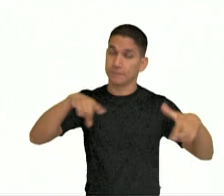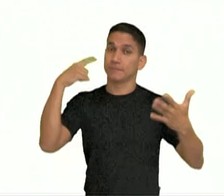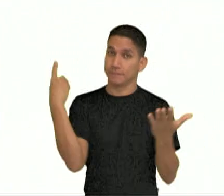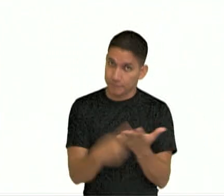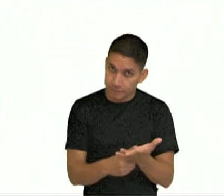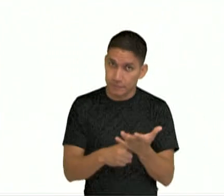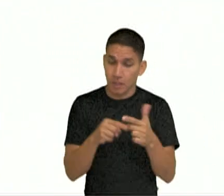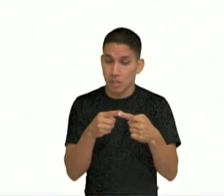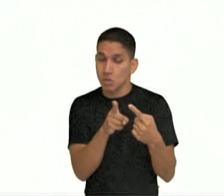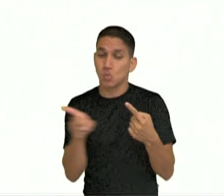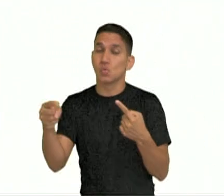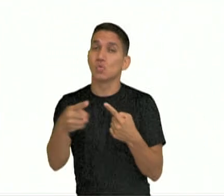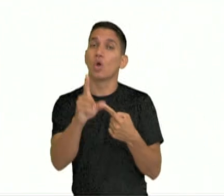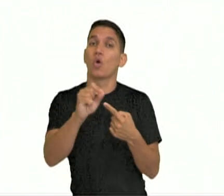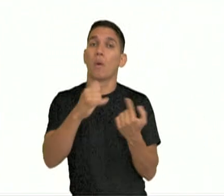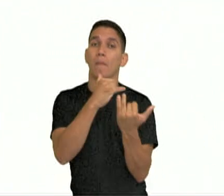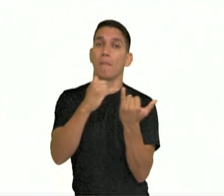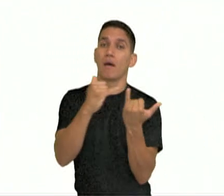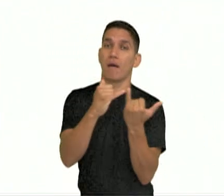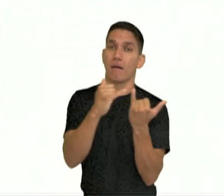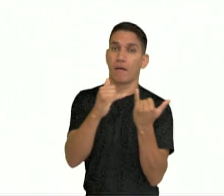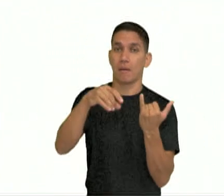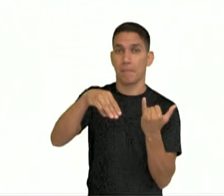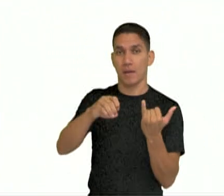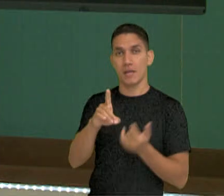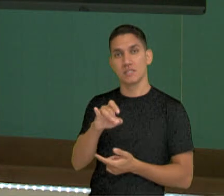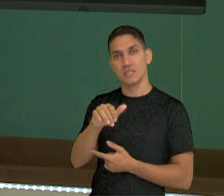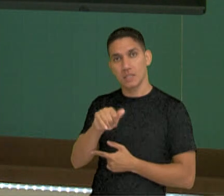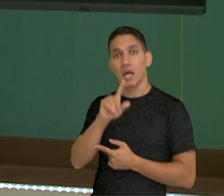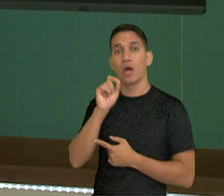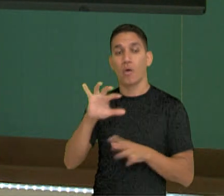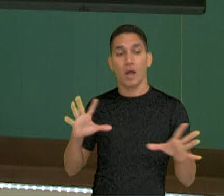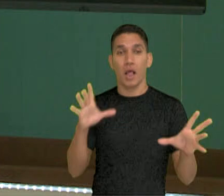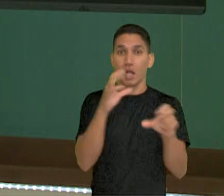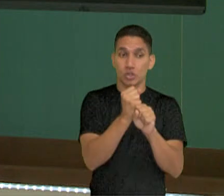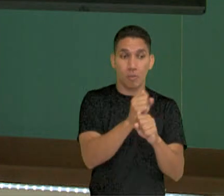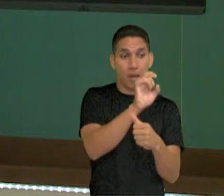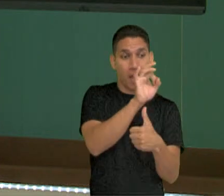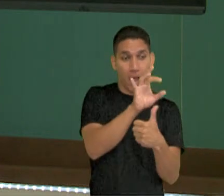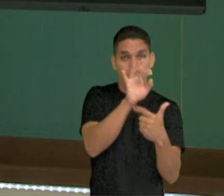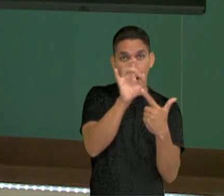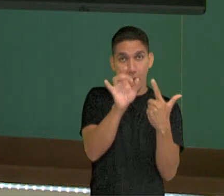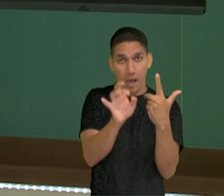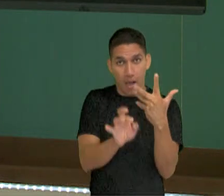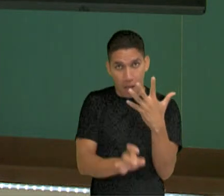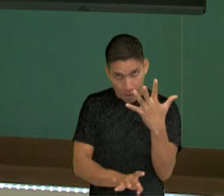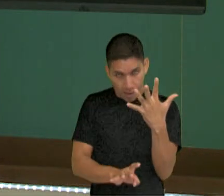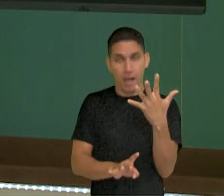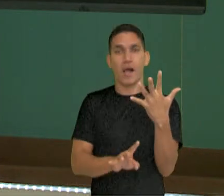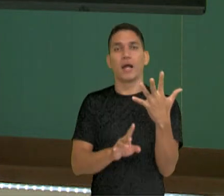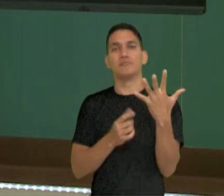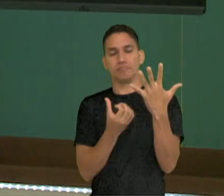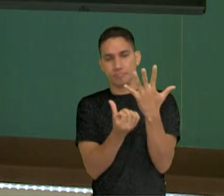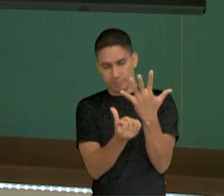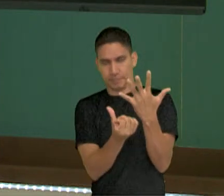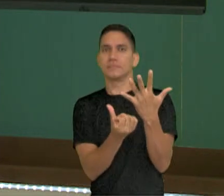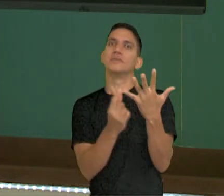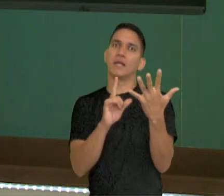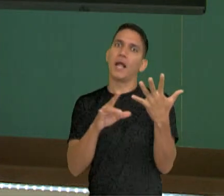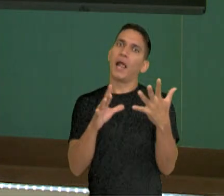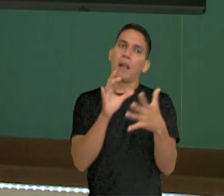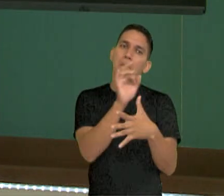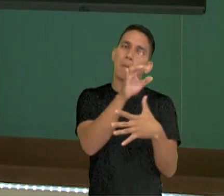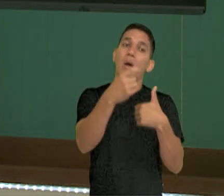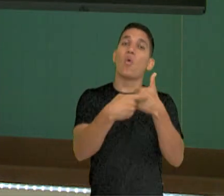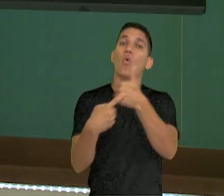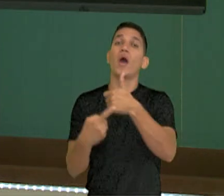calcular o desvio a média aritmética. A média aritmética é a soma de cada uma dos valores, no caso das